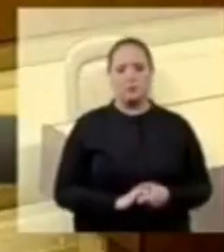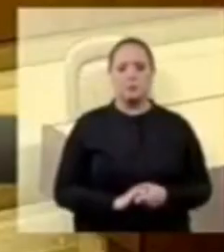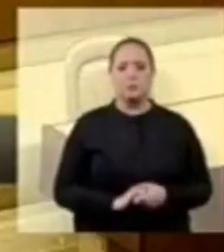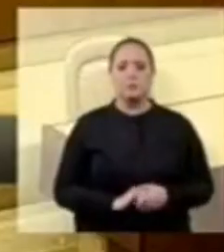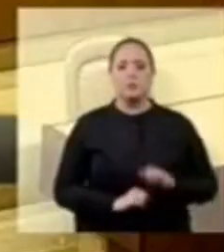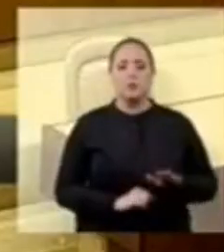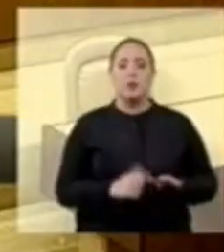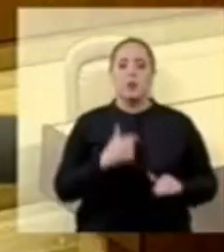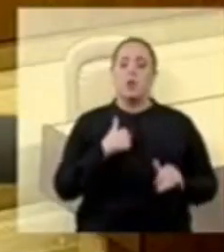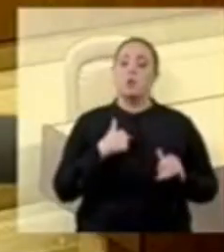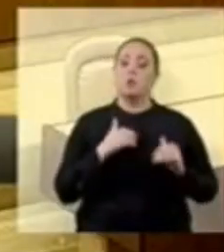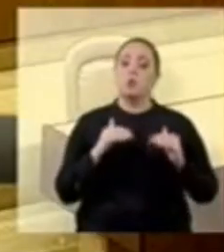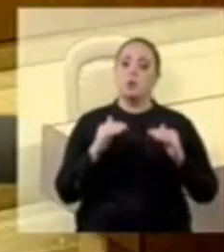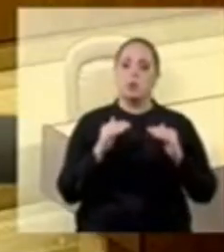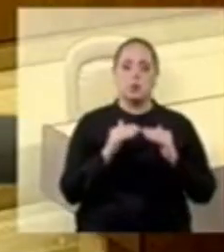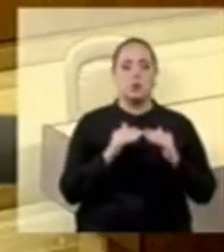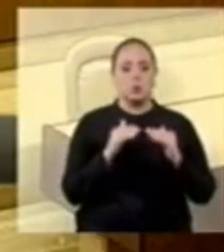de todas essas